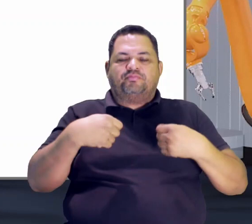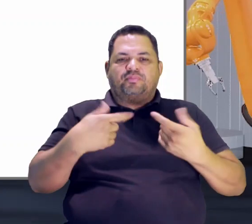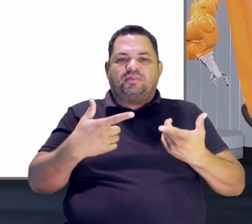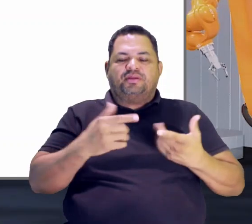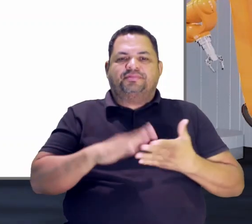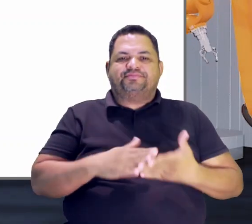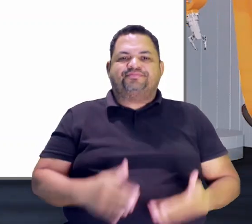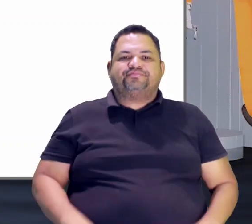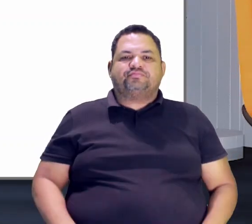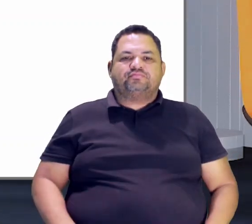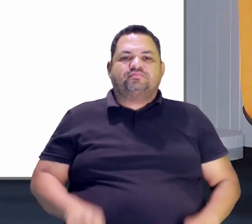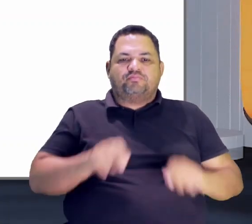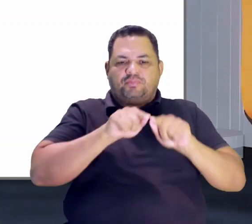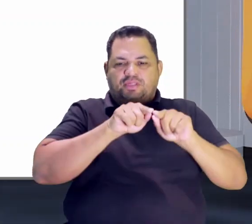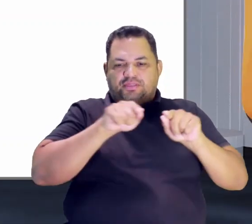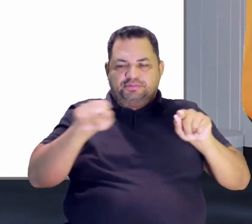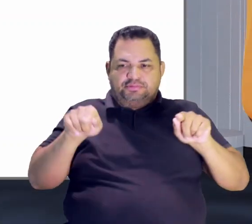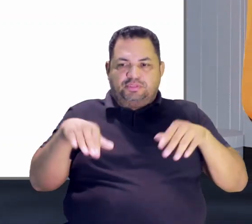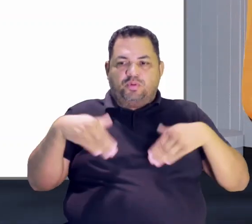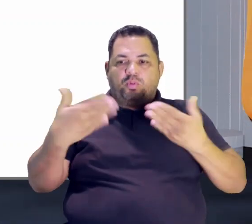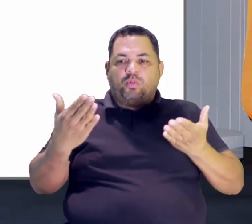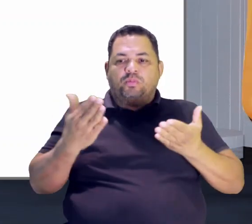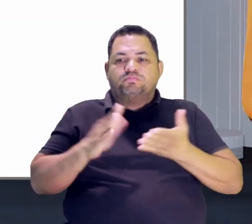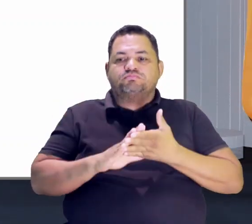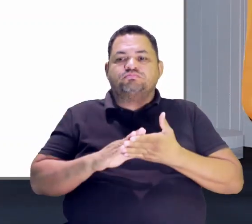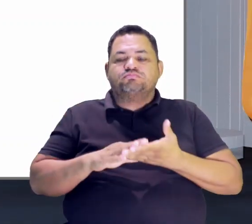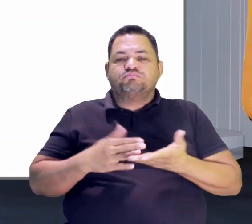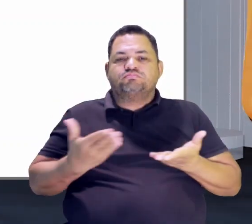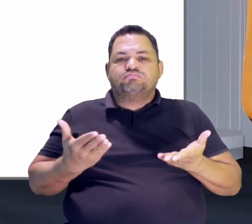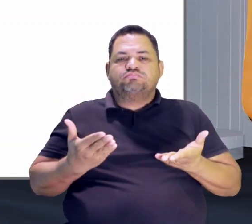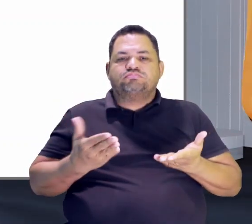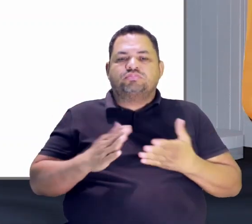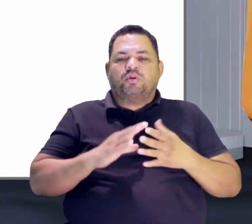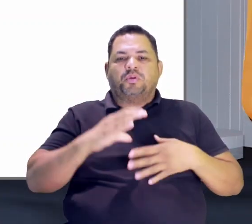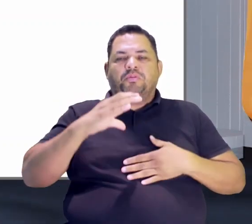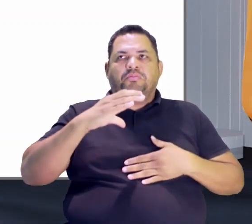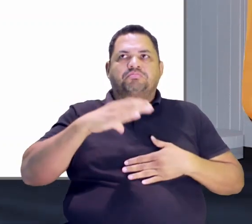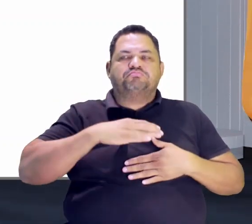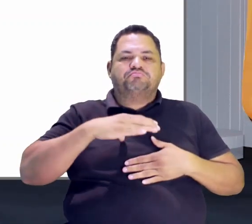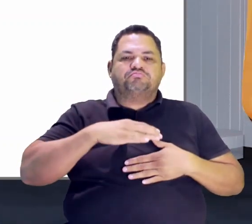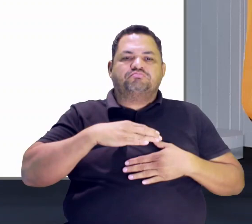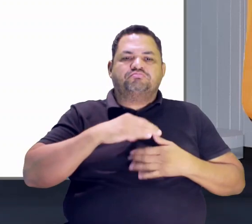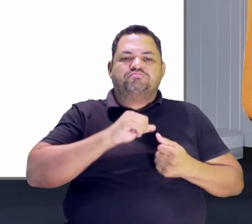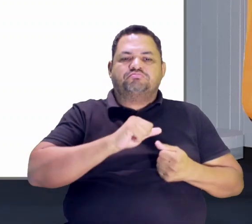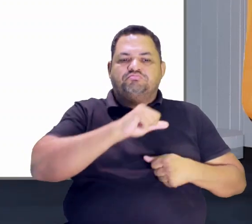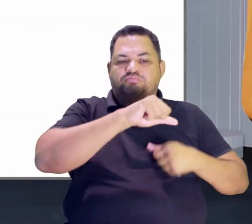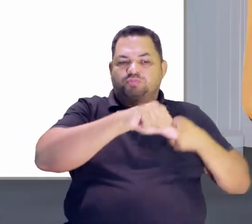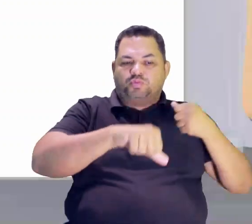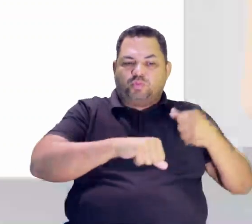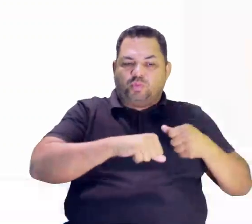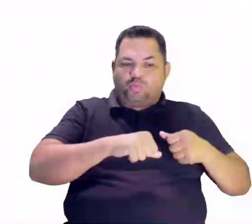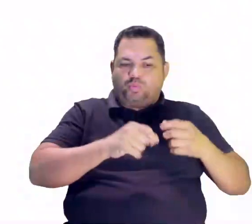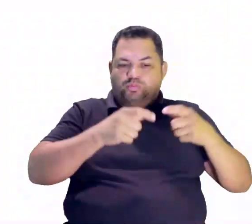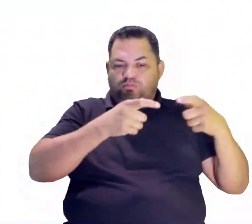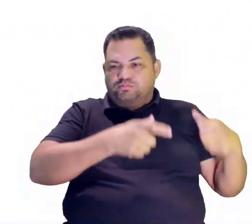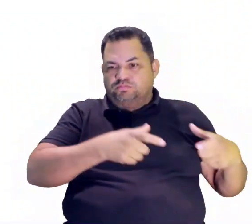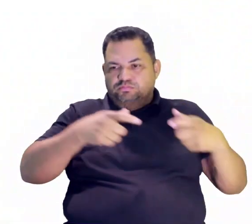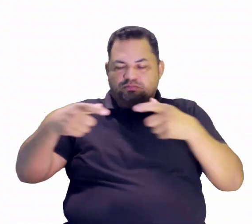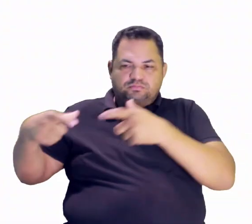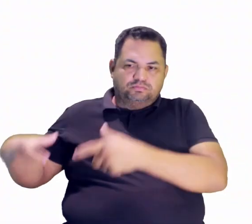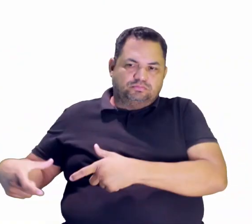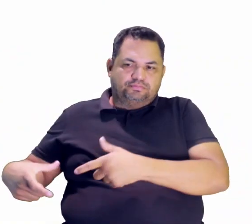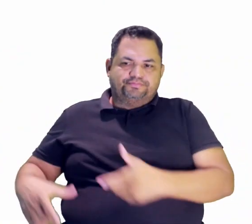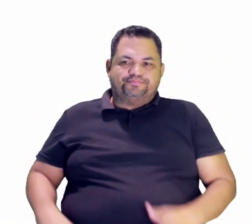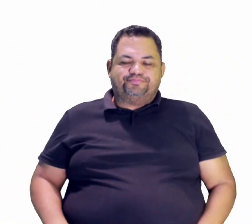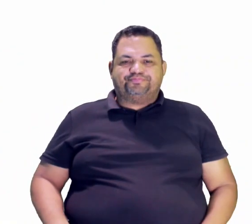de uma seta para dizer para que cidade vai. Saiu de uma e foi para outra. Vamos lá então?